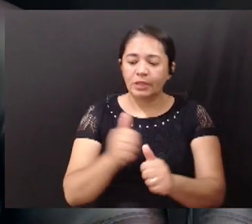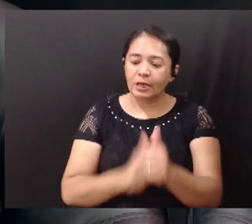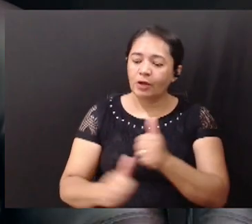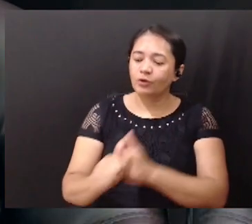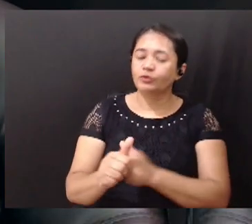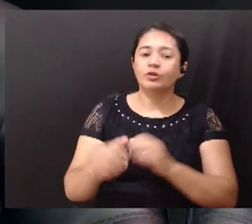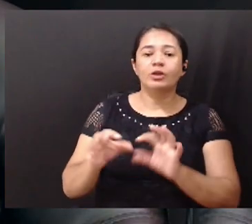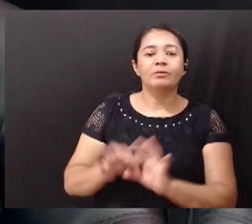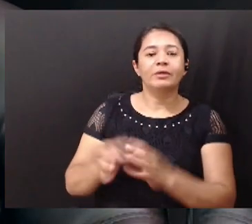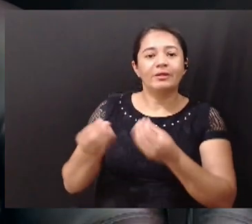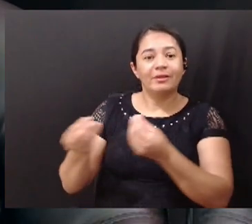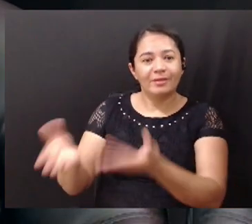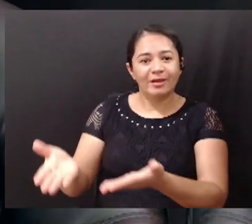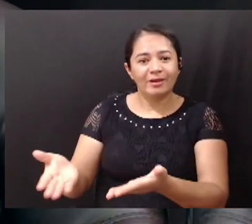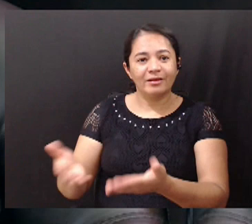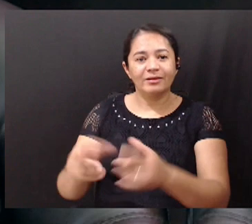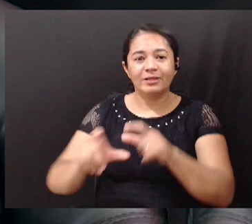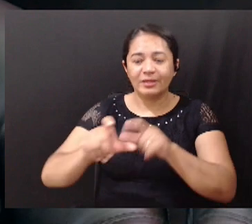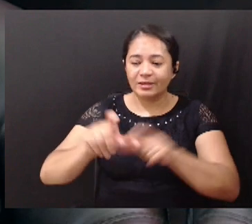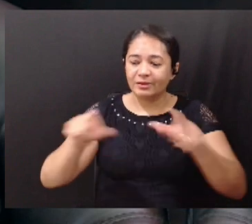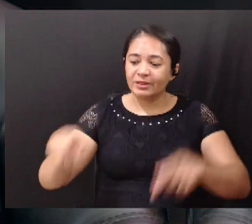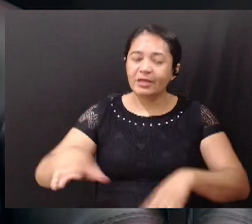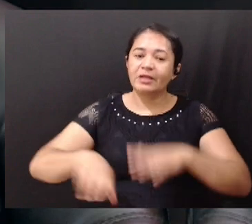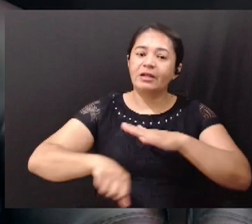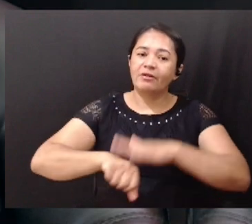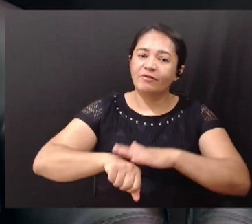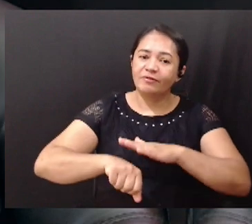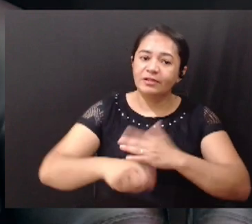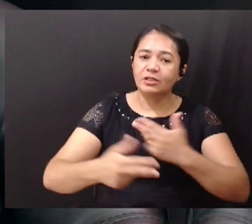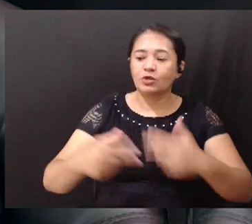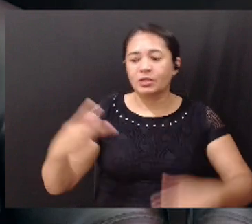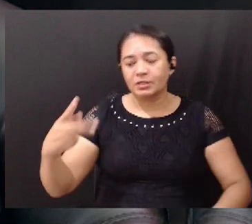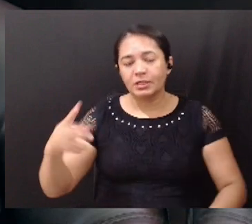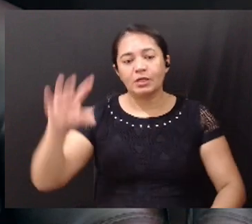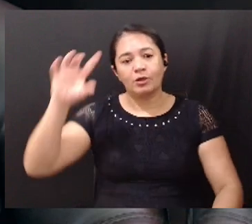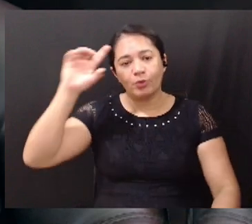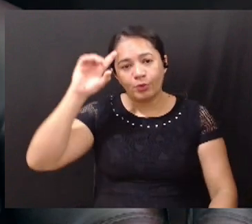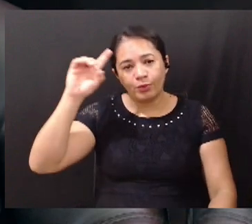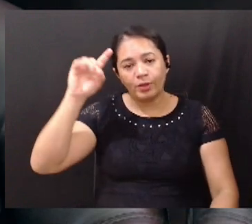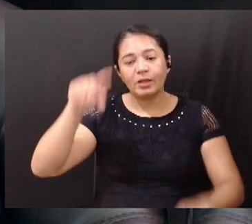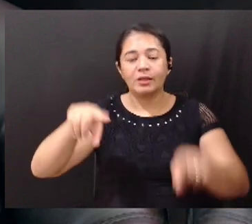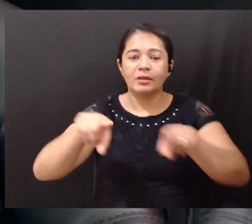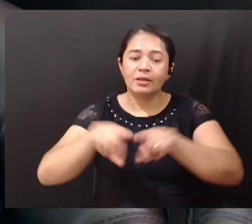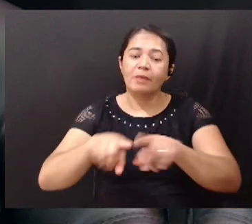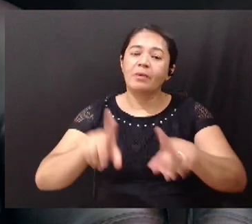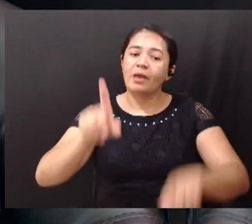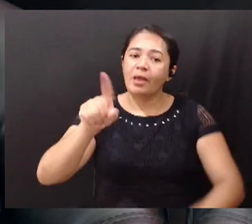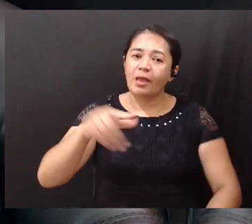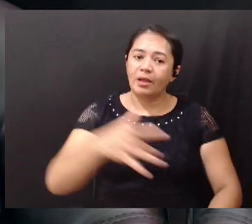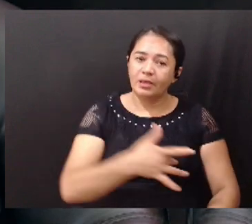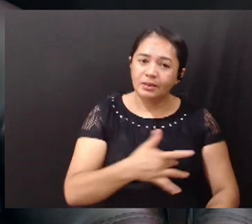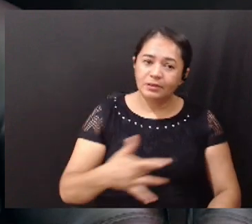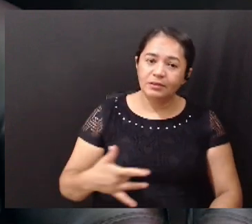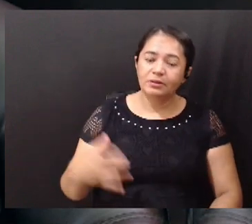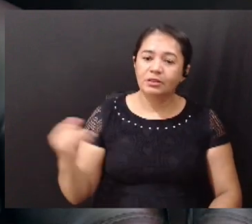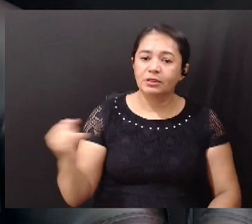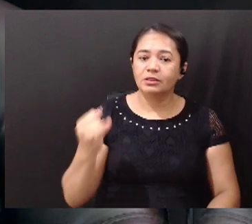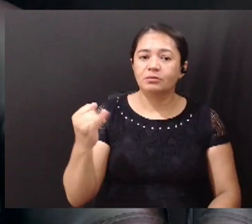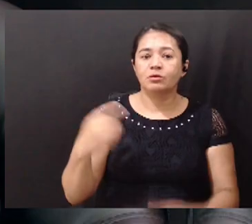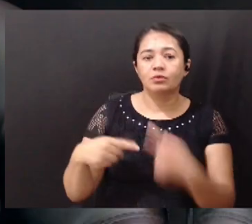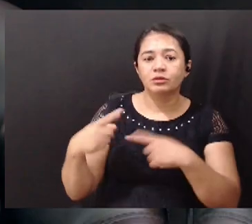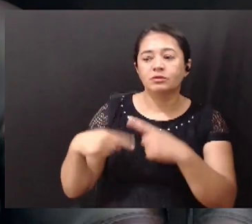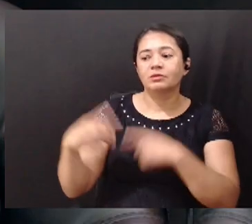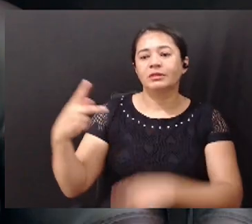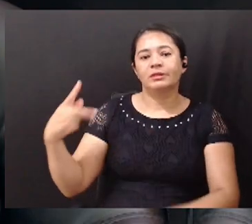e independência para ele fazer as coisas dele no dia a dia, também é saudável e também é importante para o desenvolvimento dele.